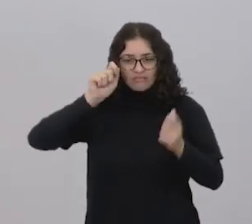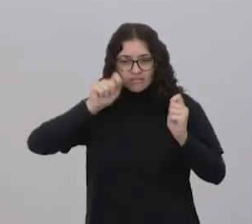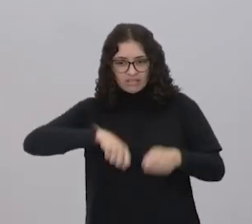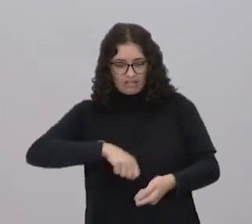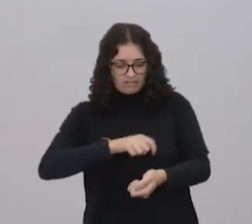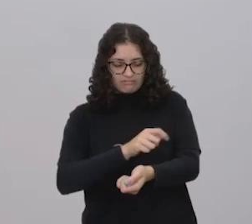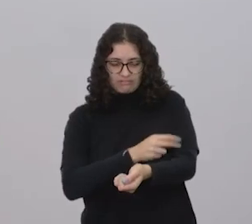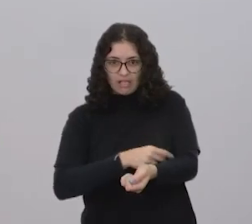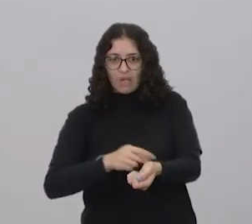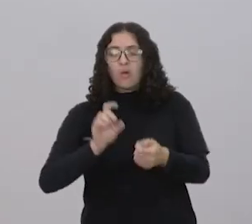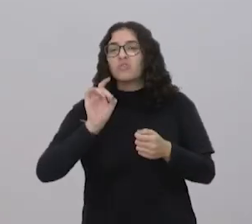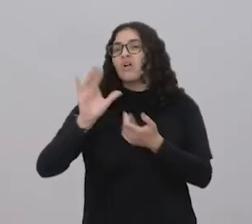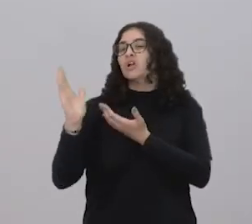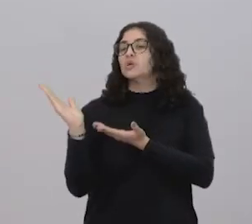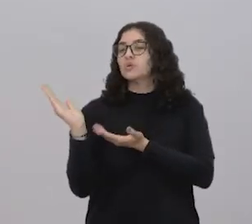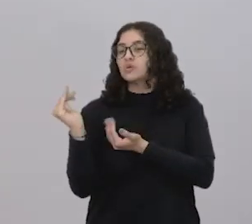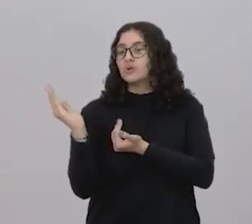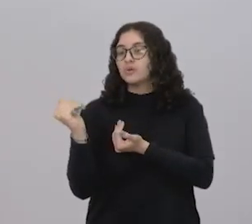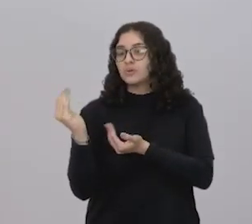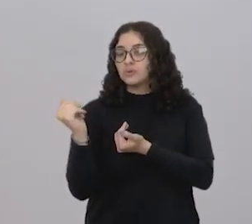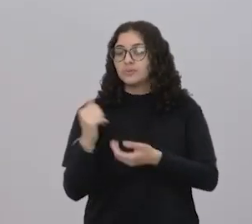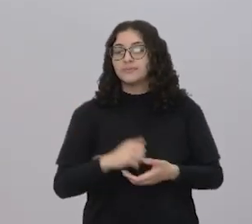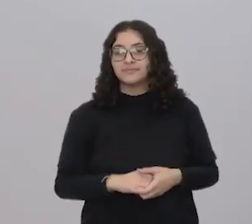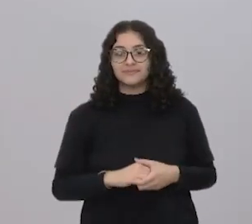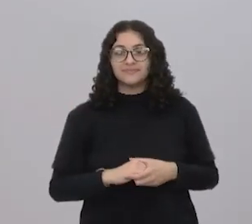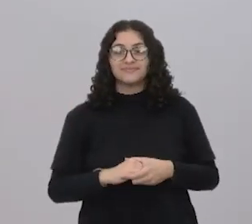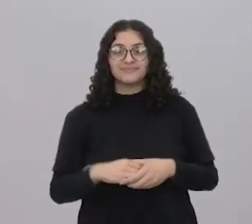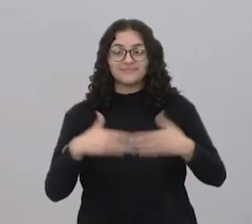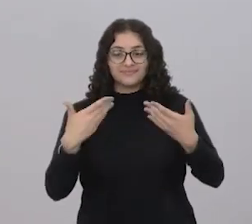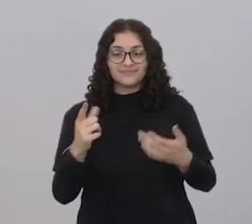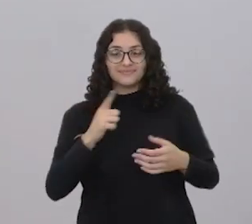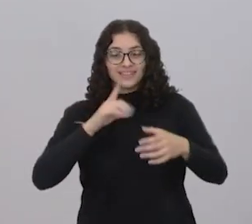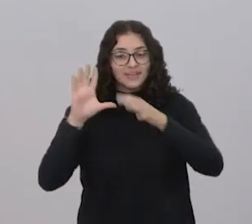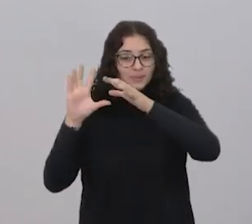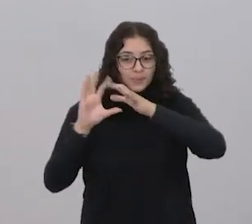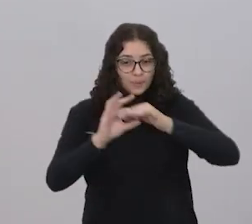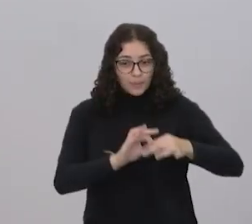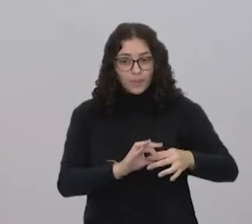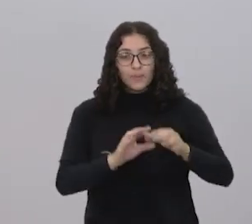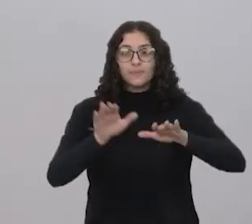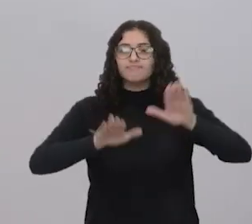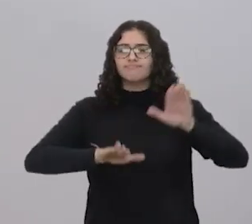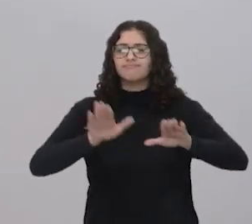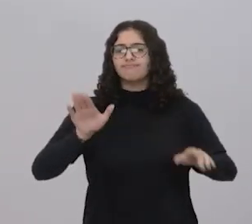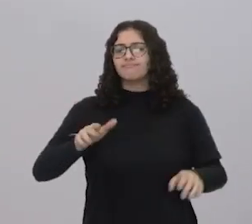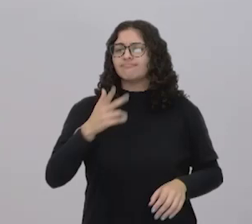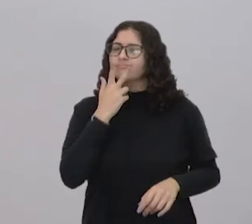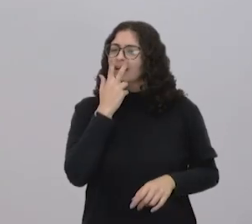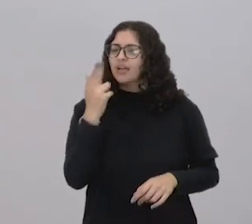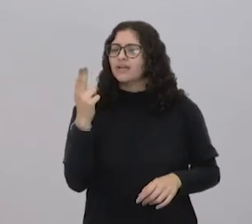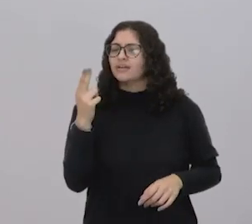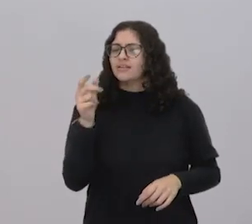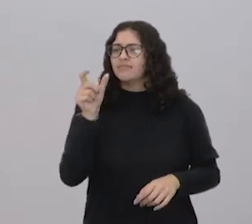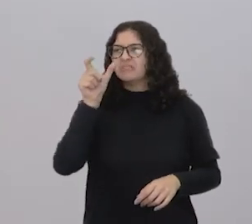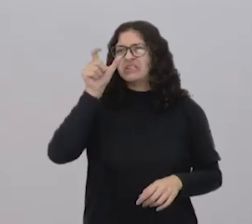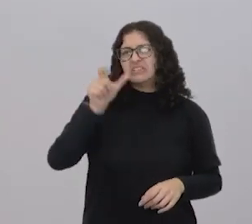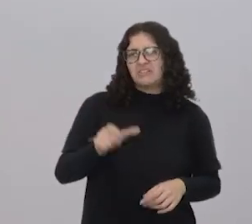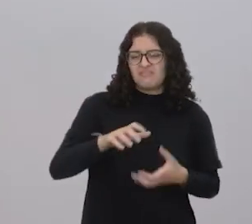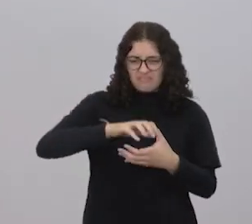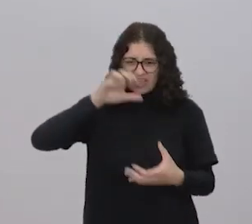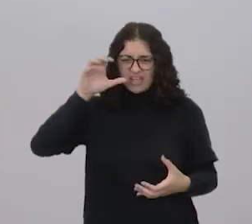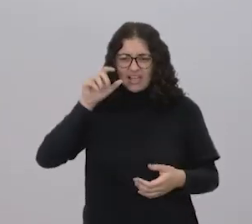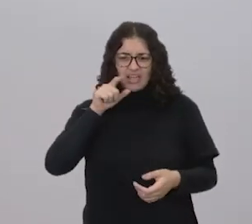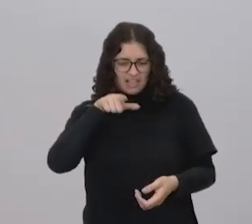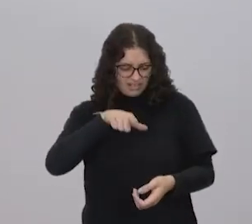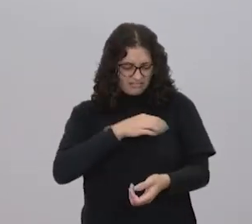tatuagem é só coisa de jovem? E existe muito isso, às vezes, dentro do nosso contexto, que parece que uma pessoa idosa que faz tatuagem,